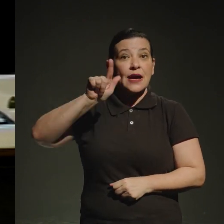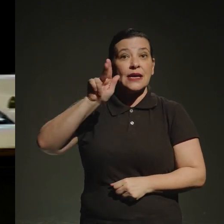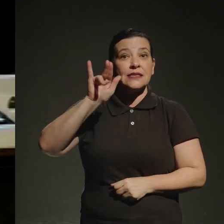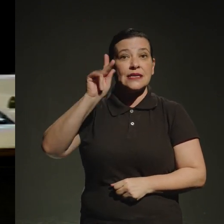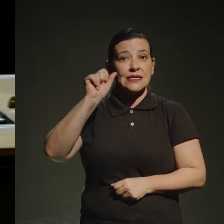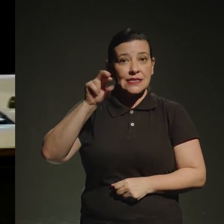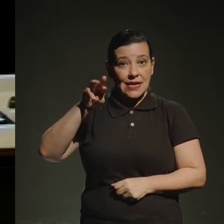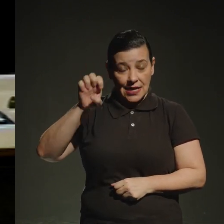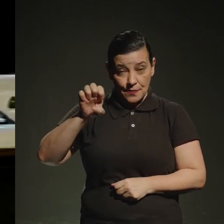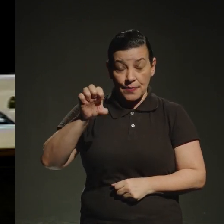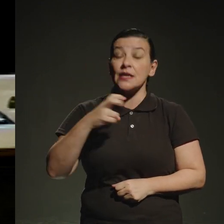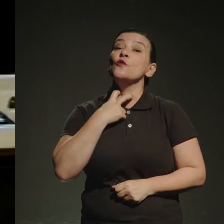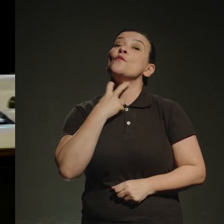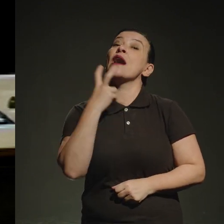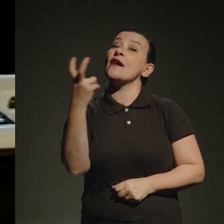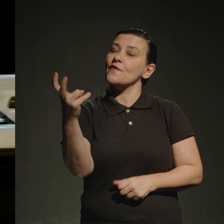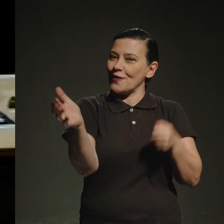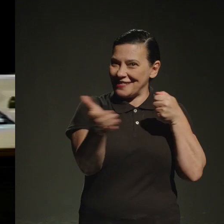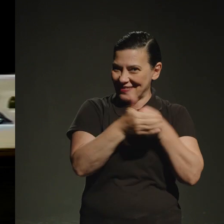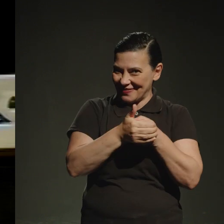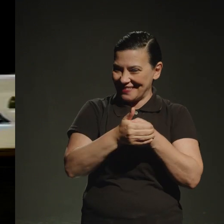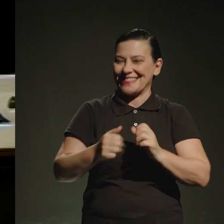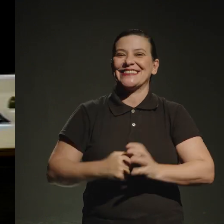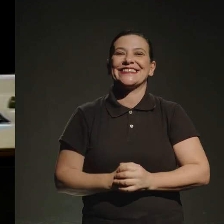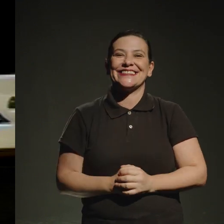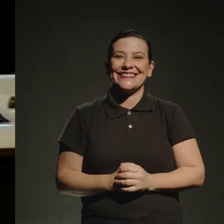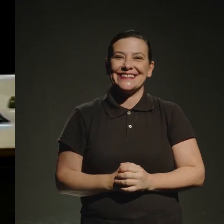me parecia com Quixote, até hoje eu não sei se ela tem elogio.